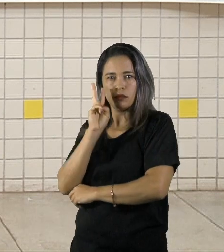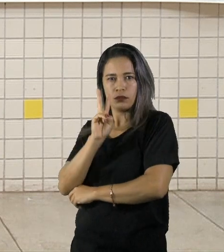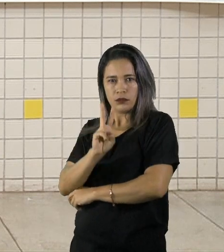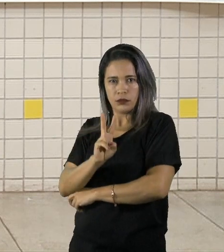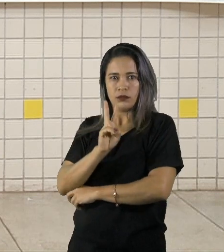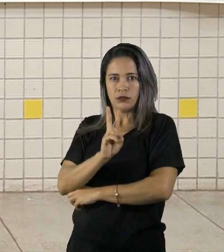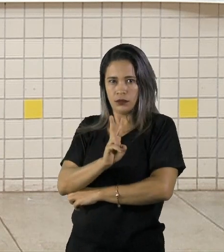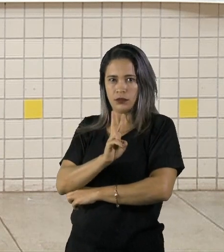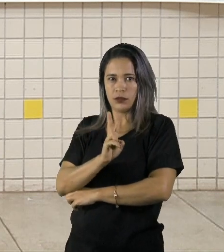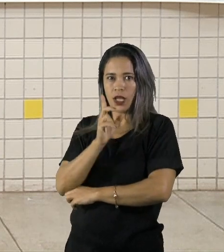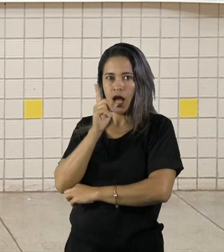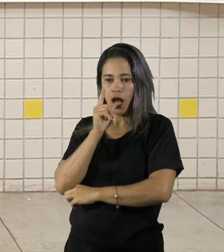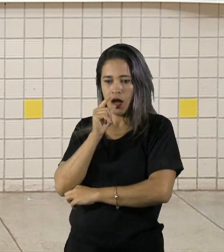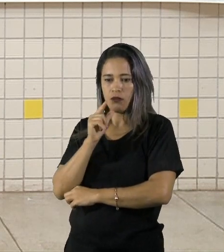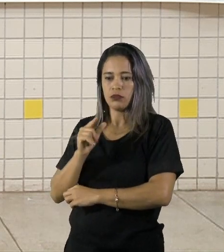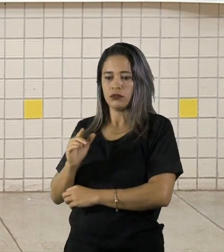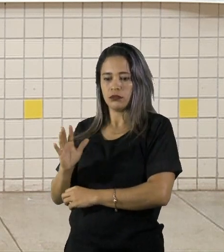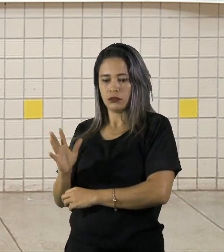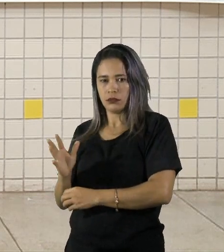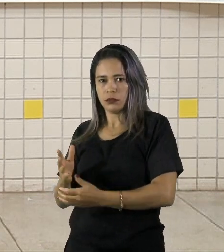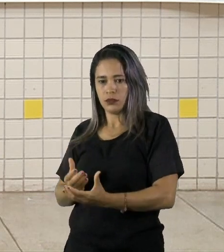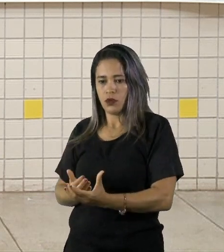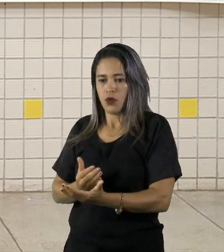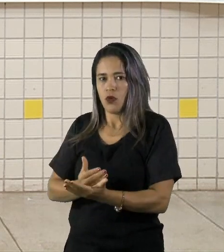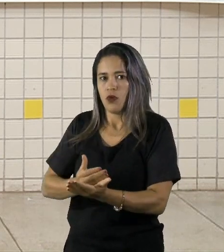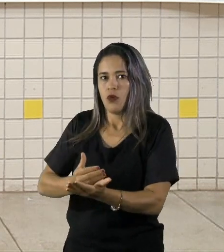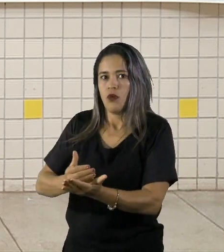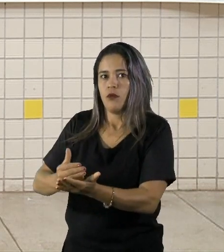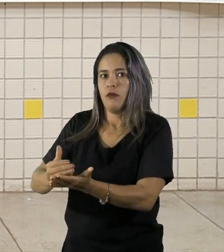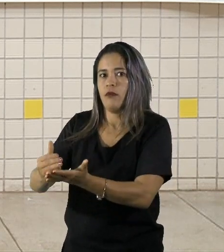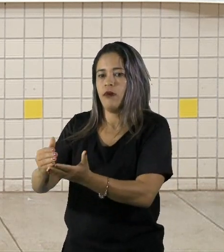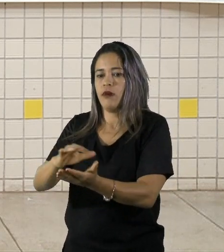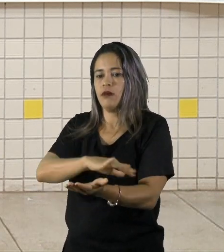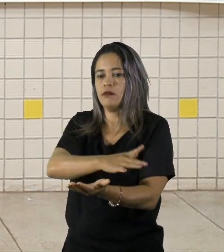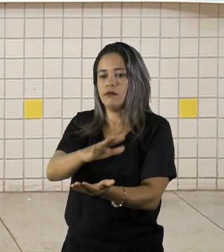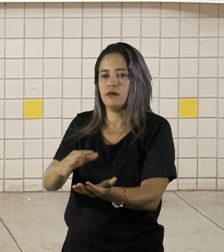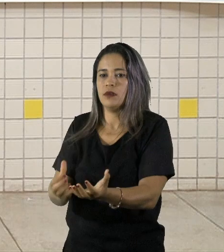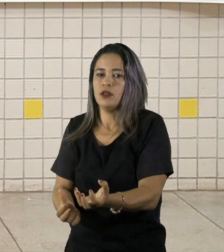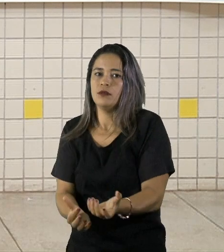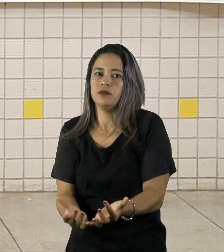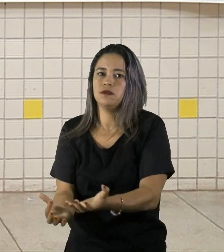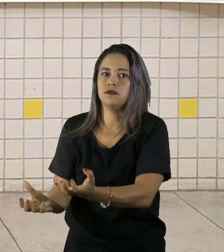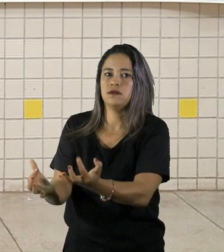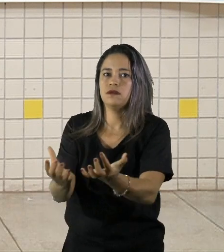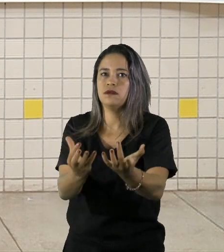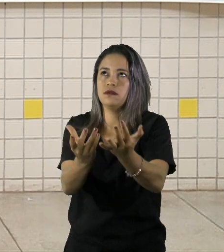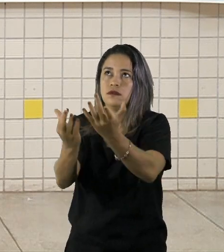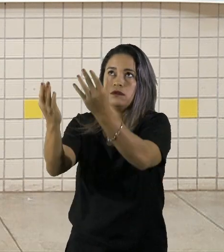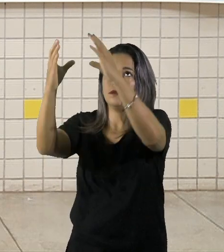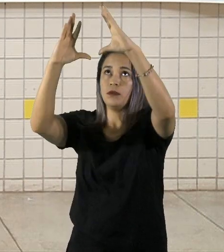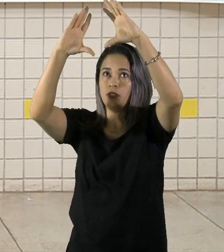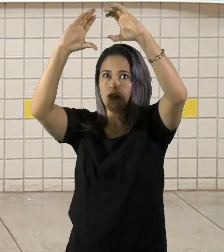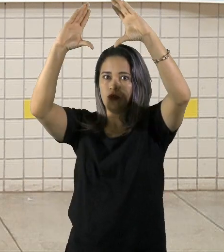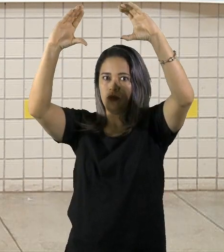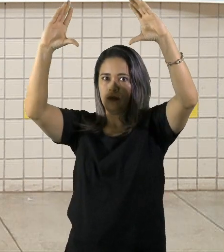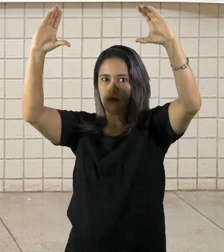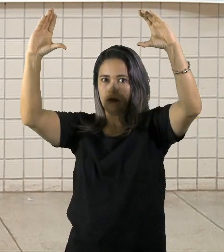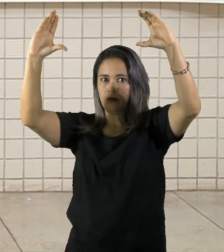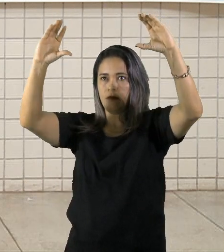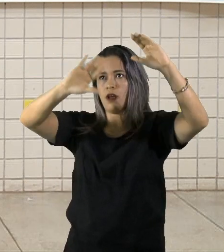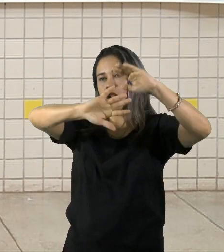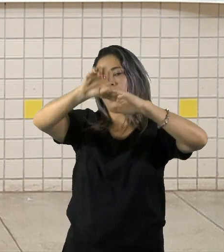água lá que sai do oceano em forma de vapor, ela vai para as nuvens que são levadas para a Amazônia, essa